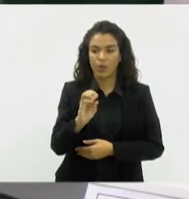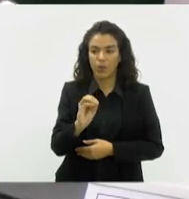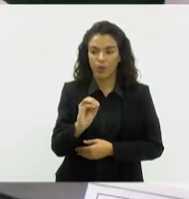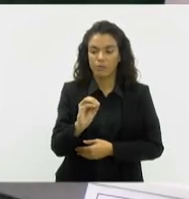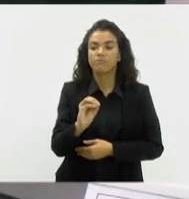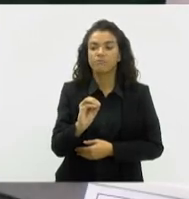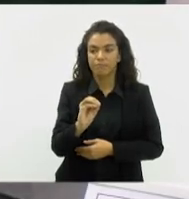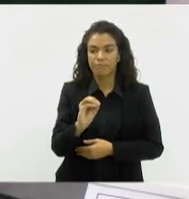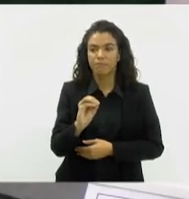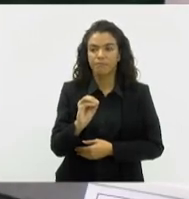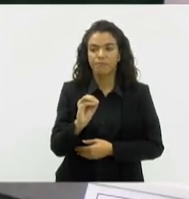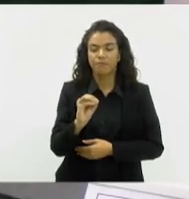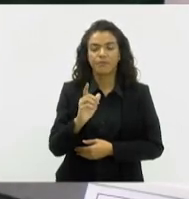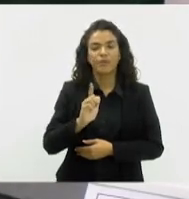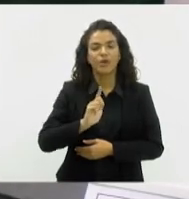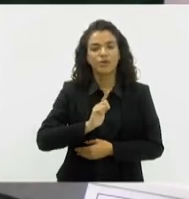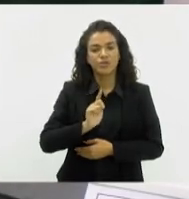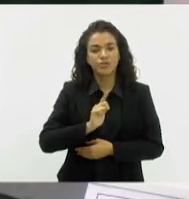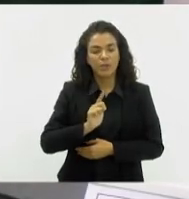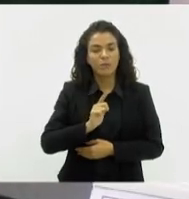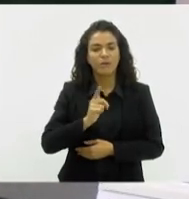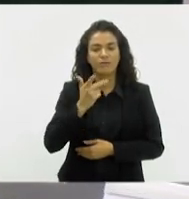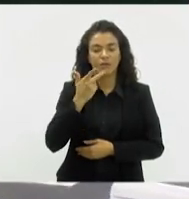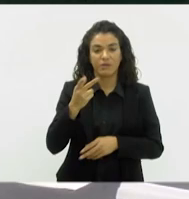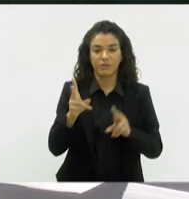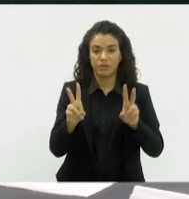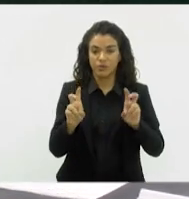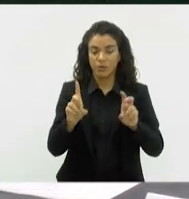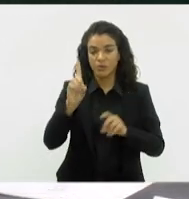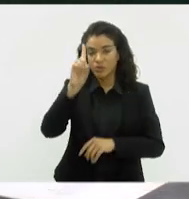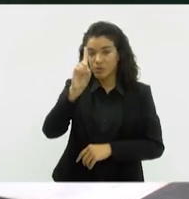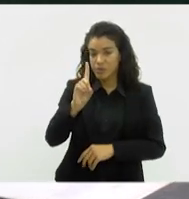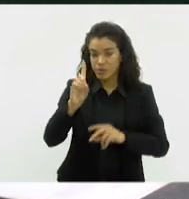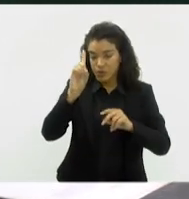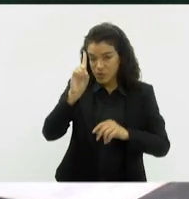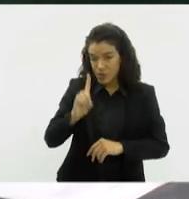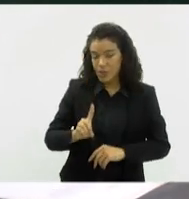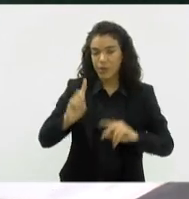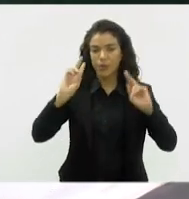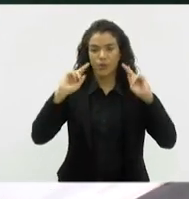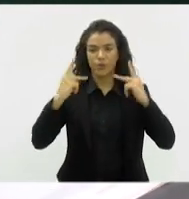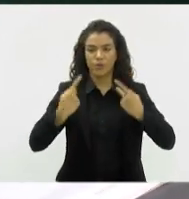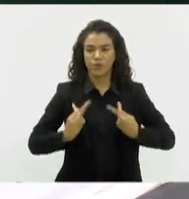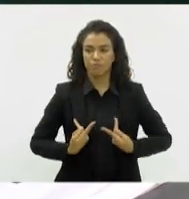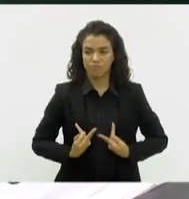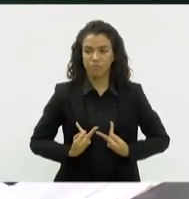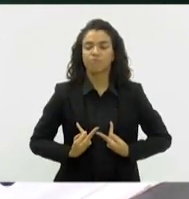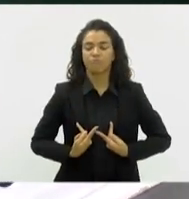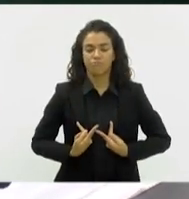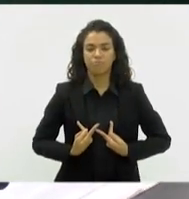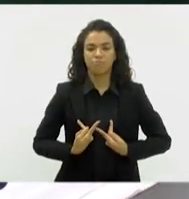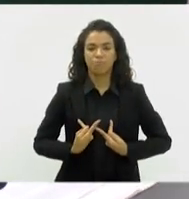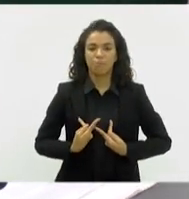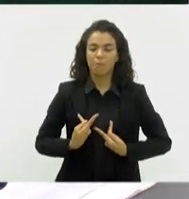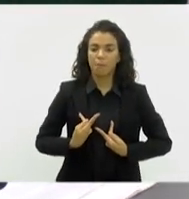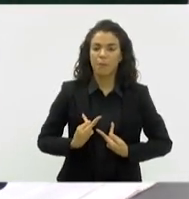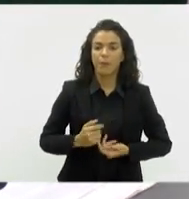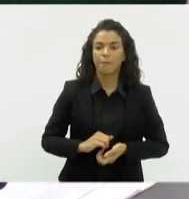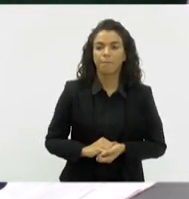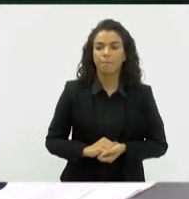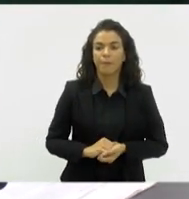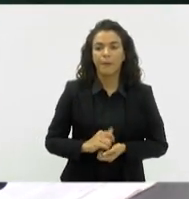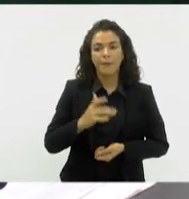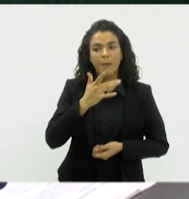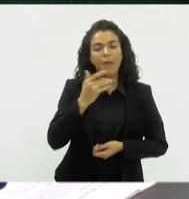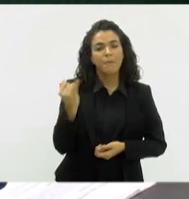E a intenção que temos aqui agora é falar de direitos humanos da melhor forma possível e da maneira mais consistente. Por isso, eu acho que